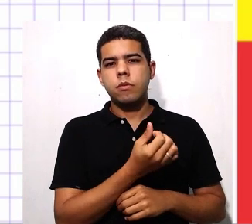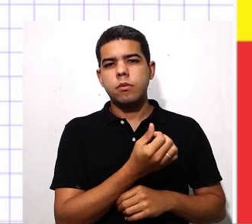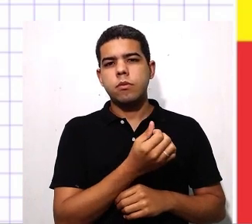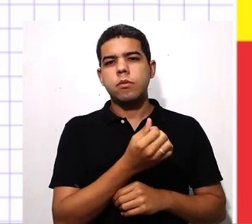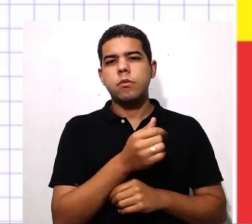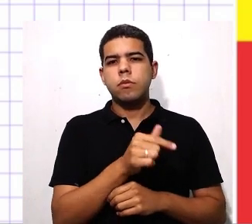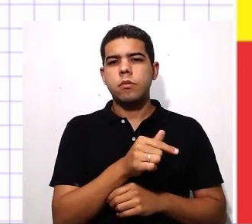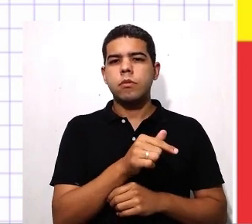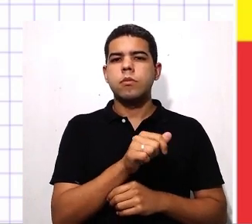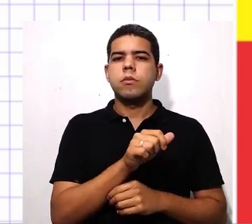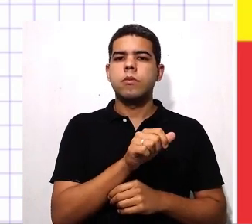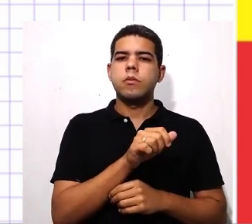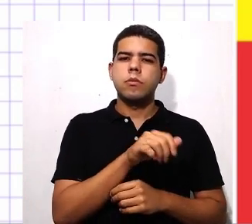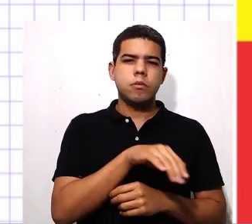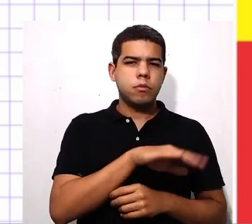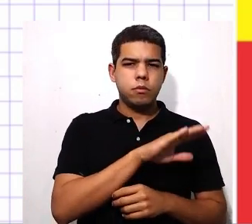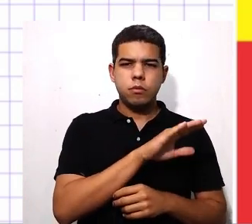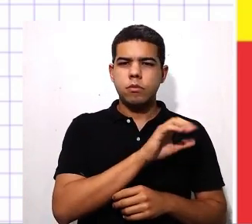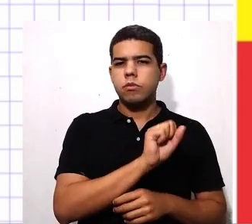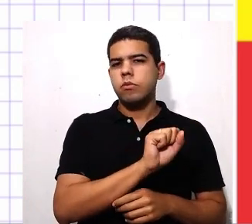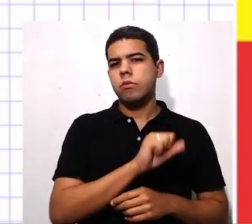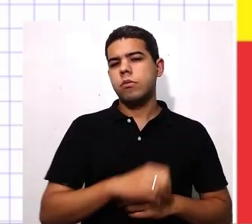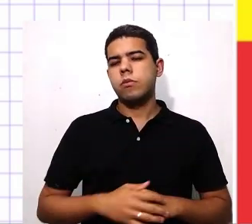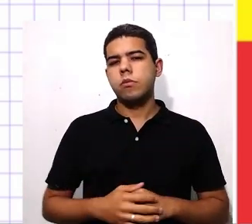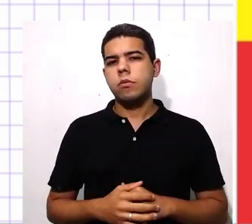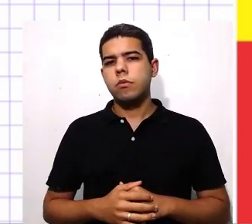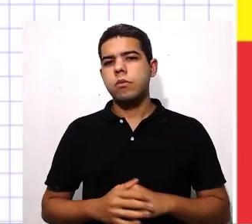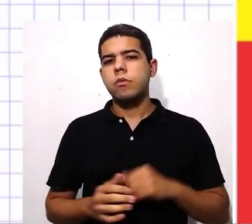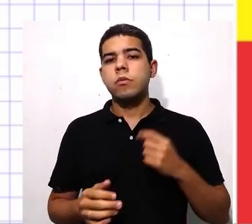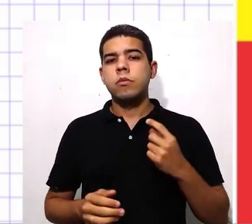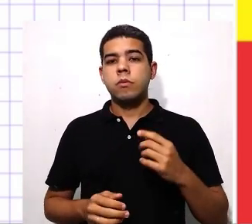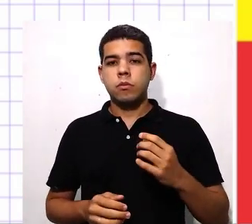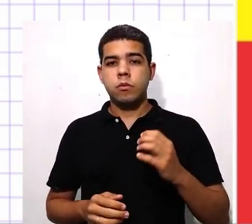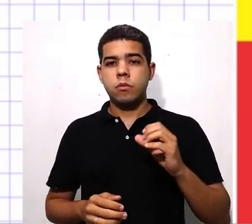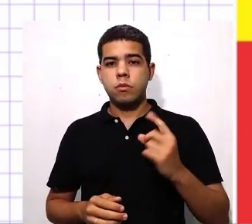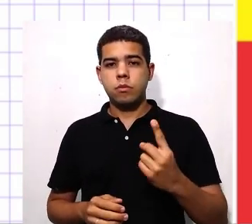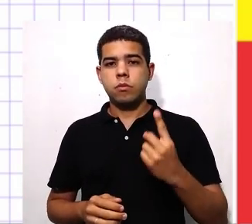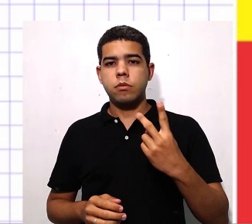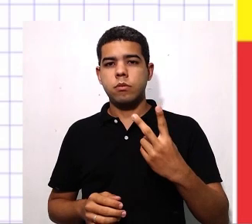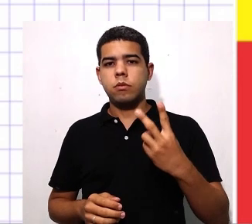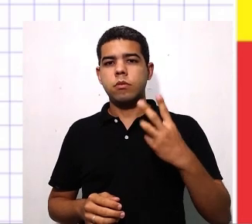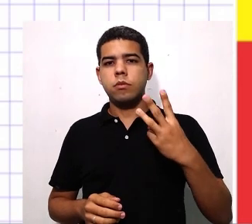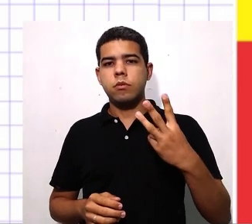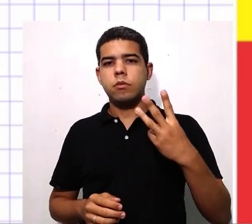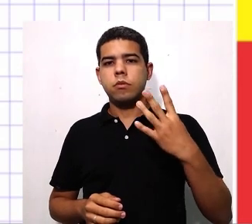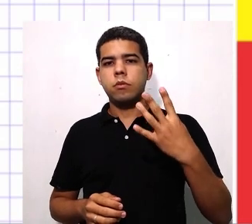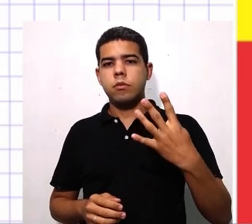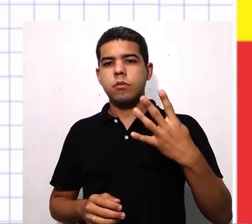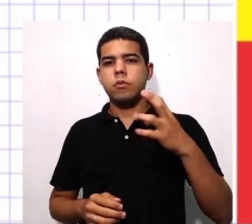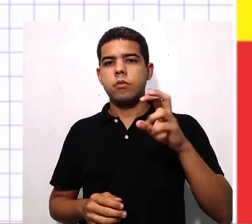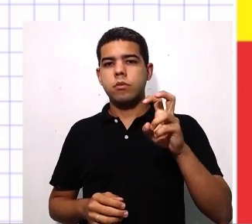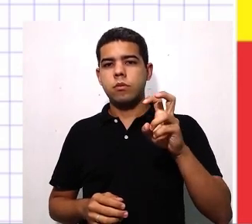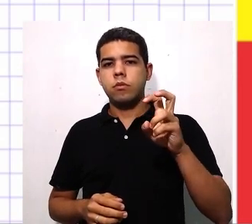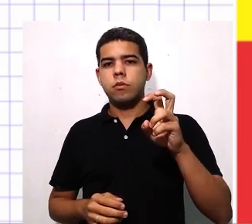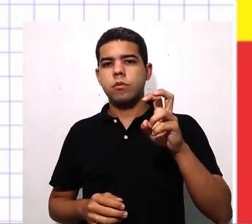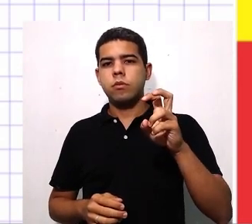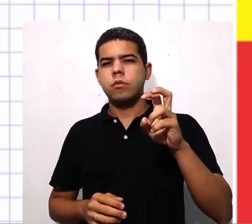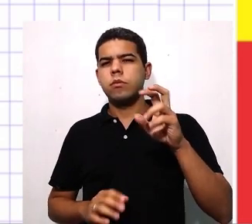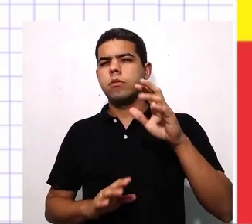3, 4, 5, 6, 7. Lá vai o trem, 8. Em cima, 1, 2, 3, 4, 5.